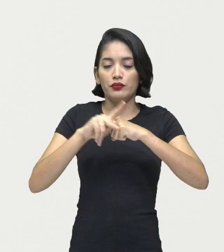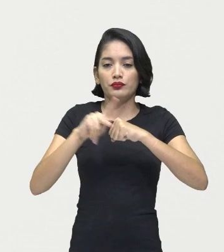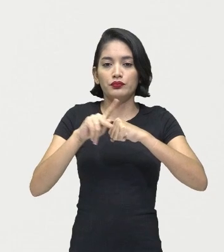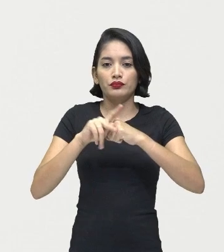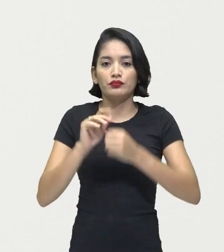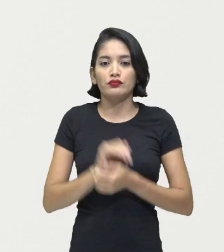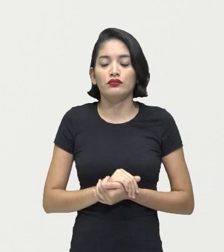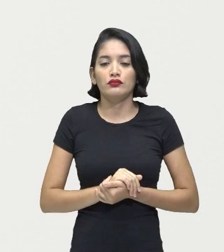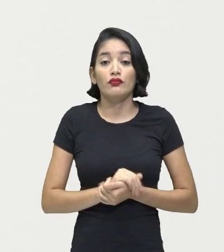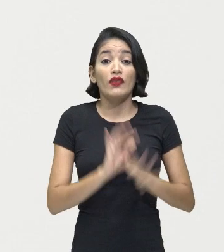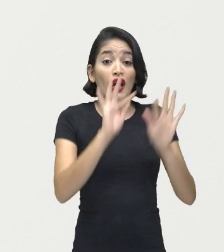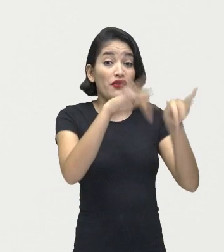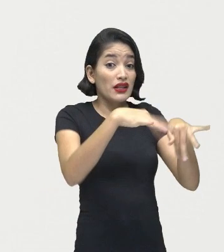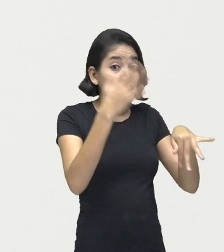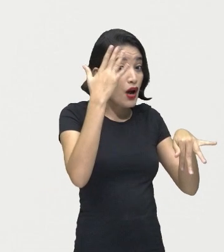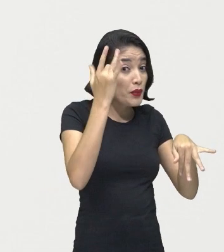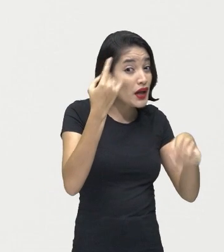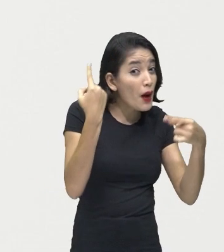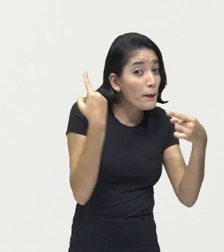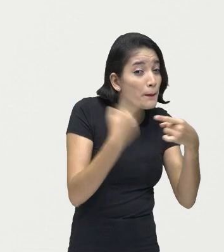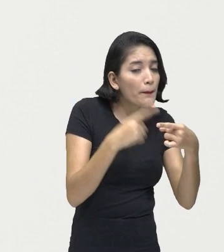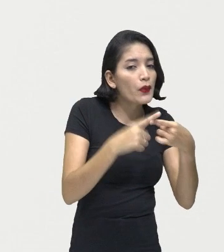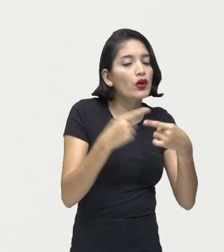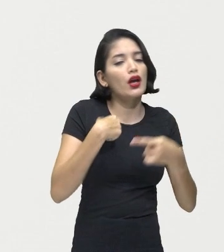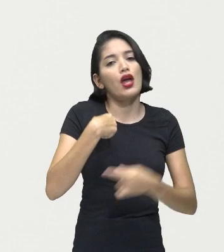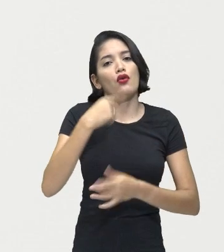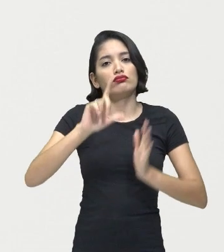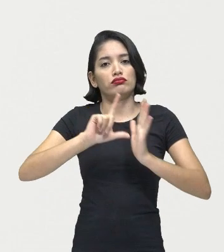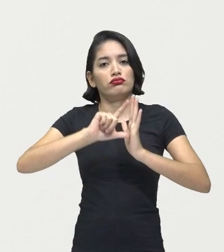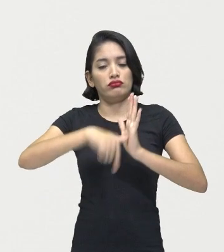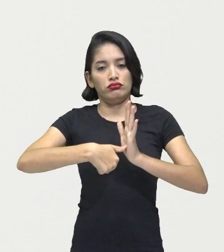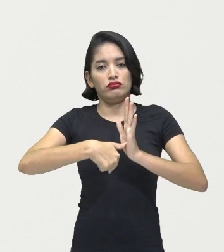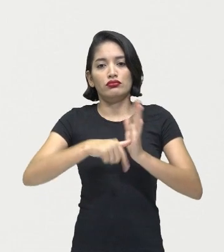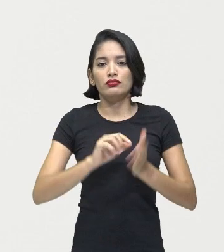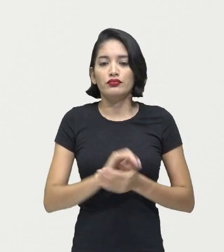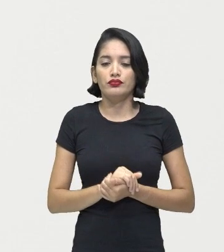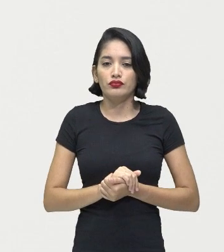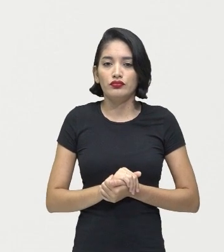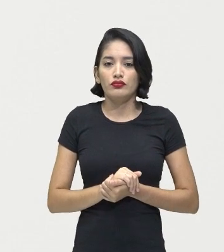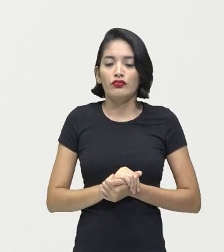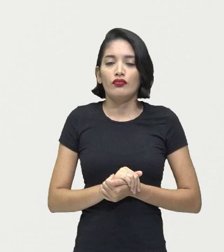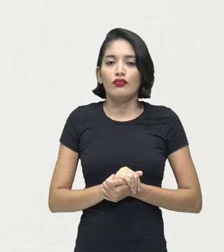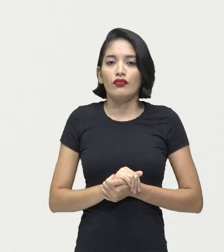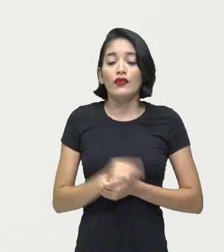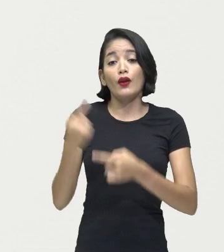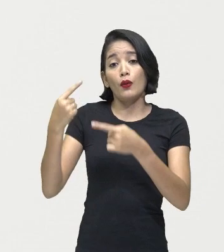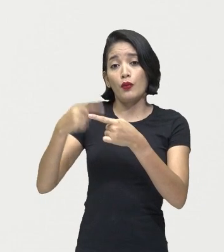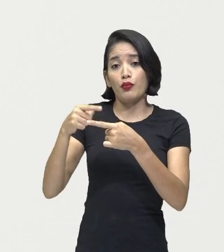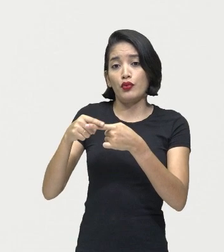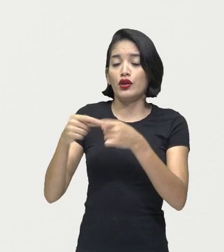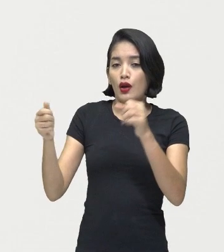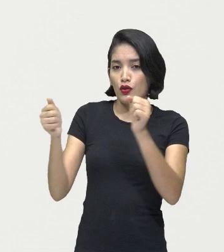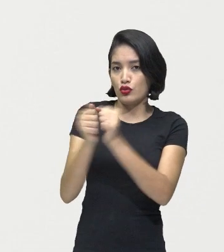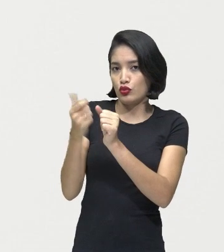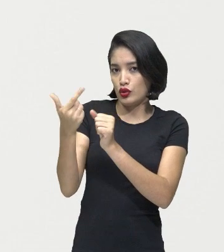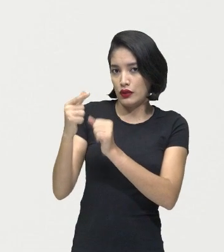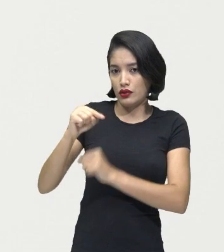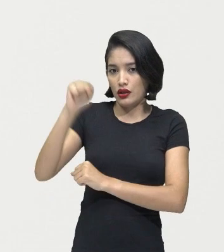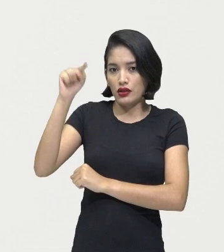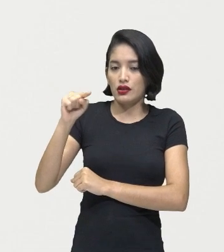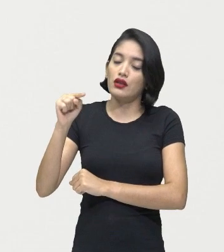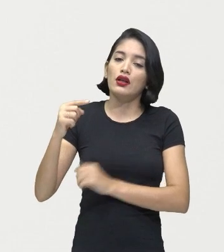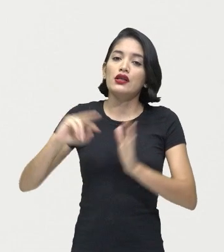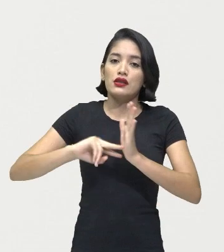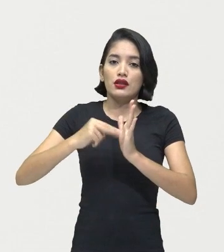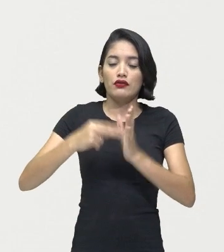amanhã porque estou atrasado. Olha, observe que o porque é junto, sem acento, e ele vai ter esse sentido de explicação, tá bom?